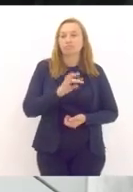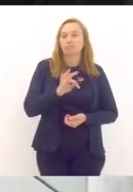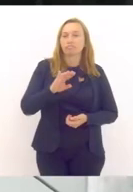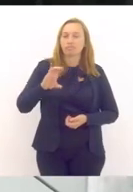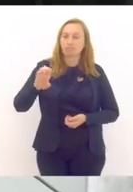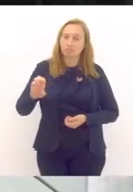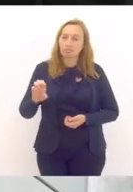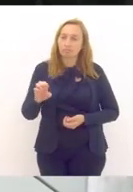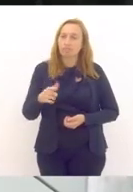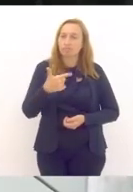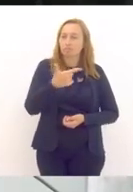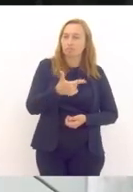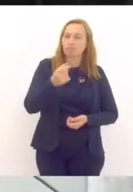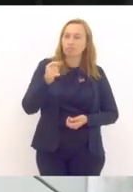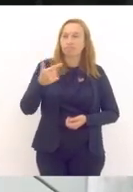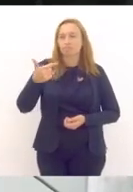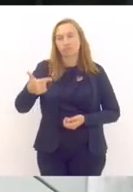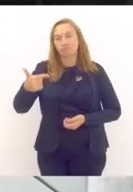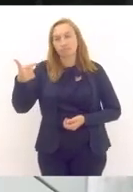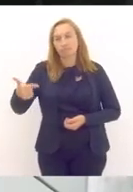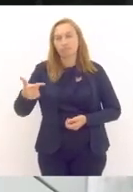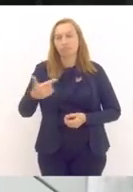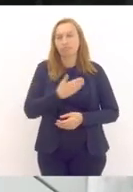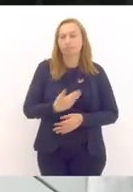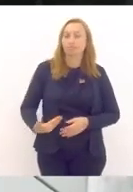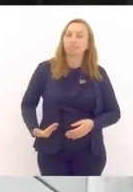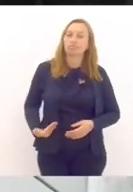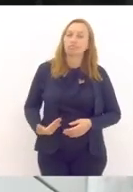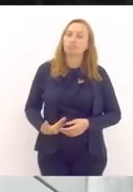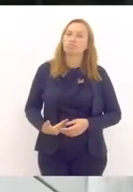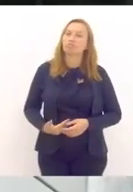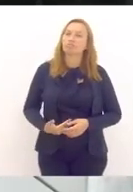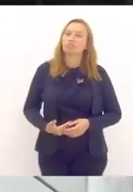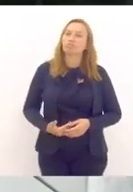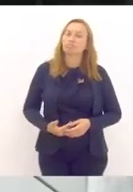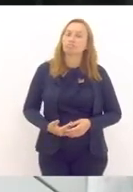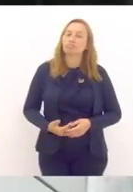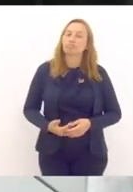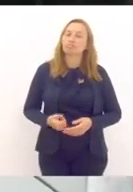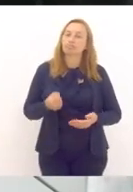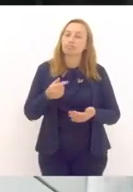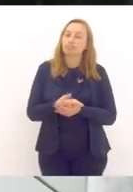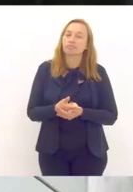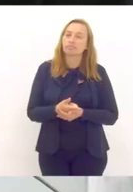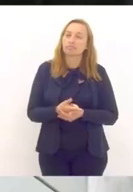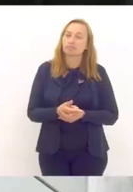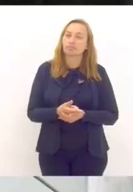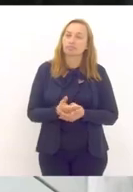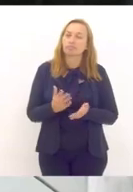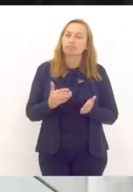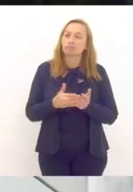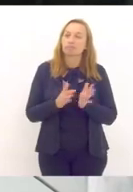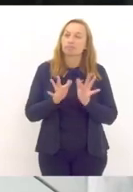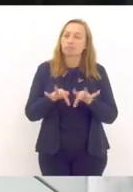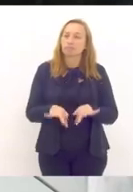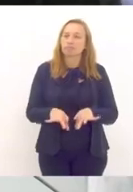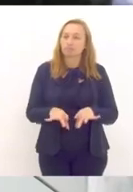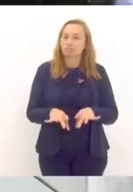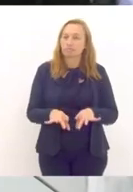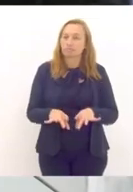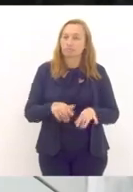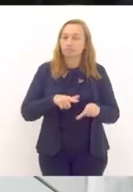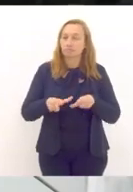em 2022, o governo deverá aplicar esse valor até o final da atual gestão.